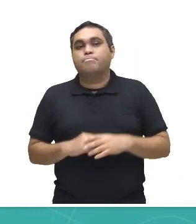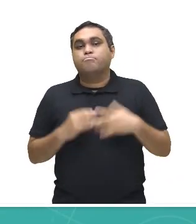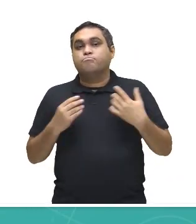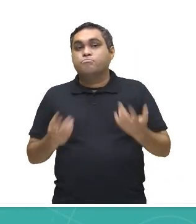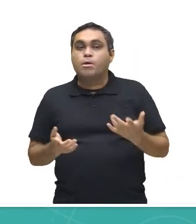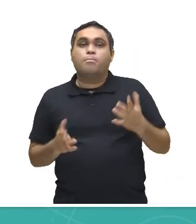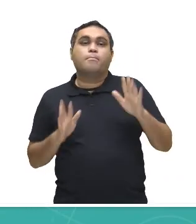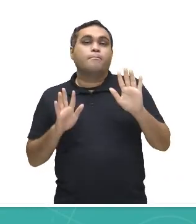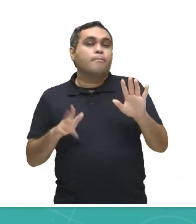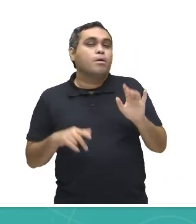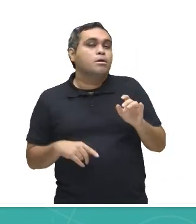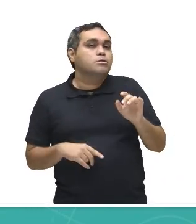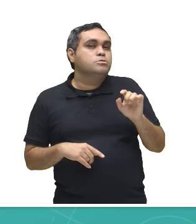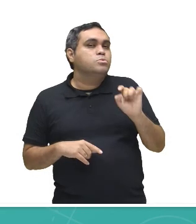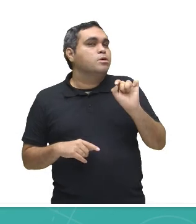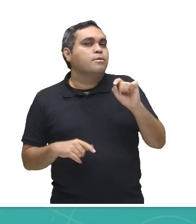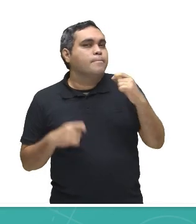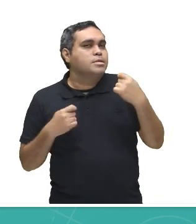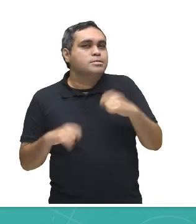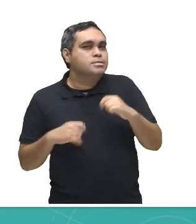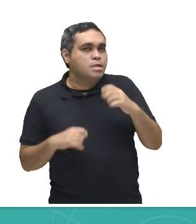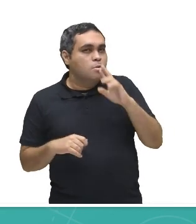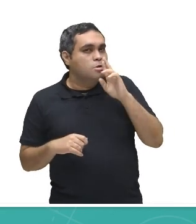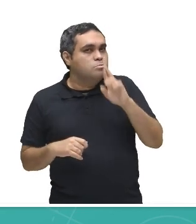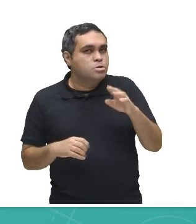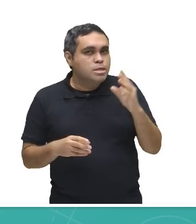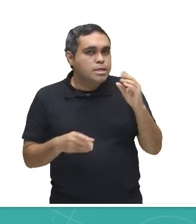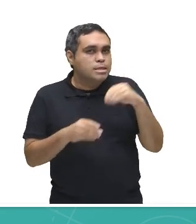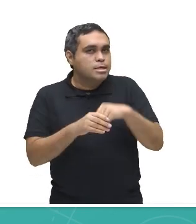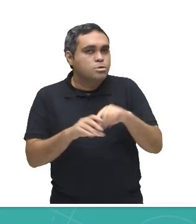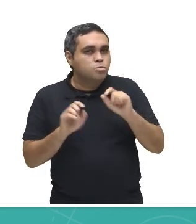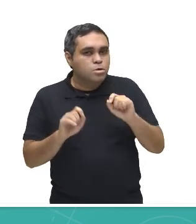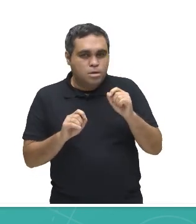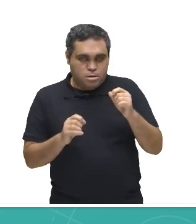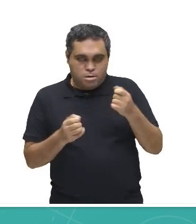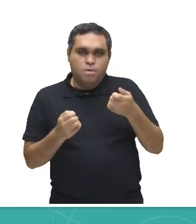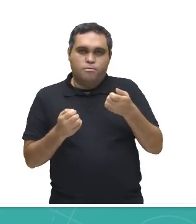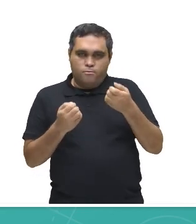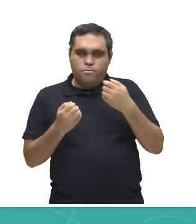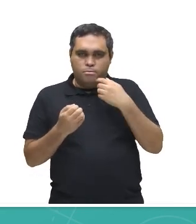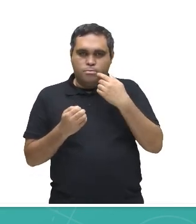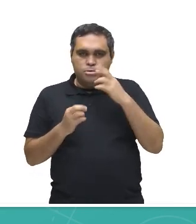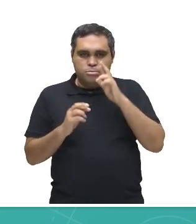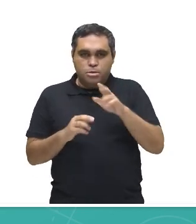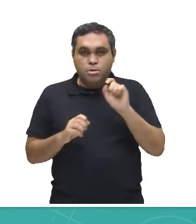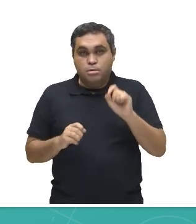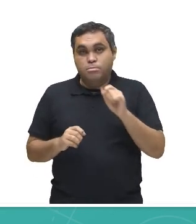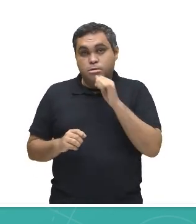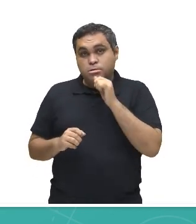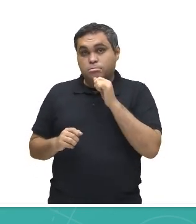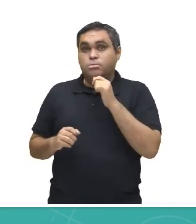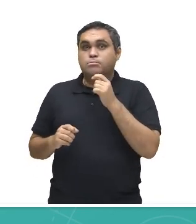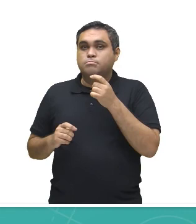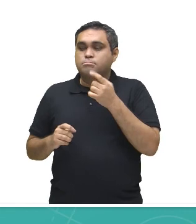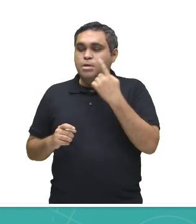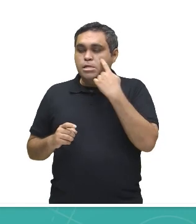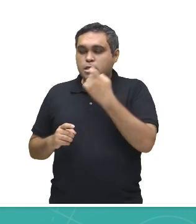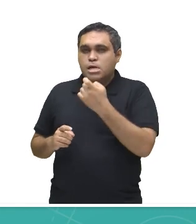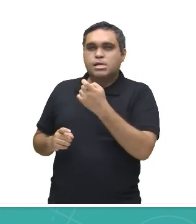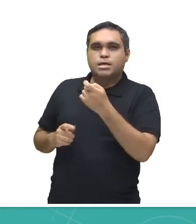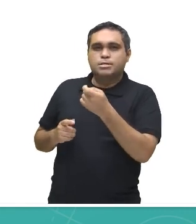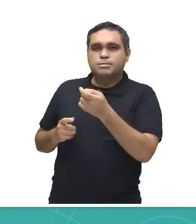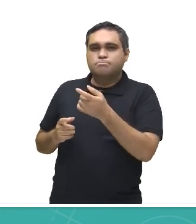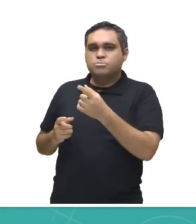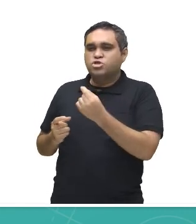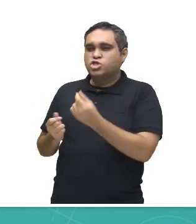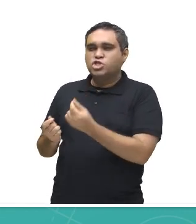resposta contemplasse, né? Esperava que você percebesse que os interesses econômicos, principalmente dentro